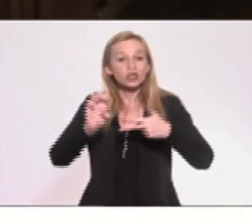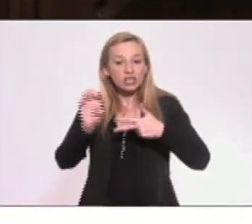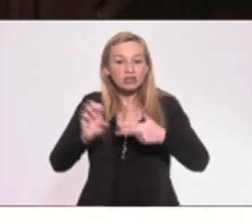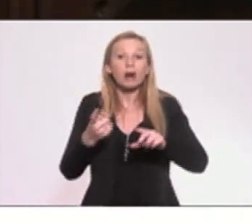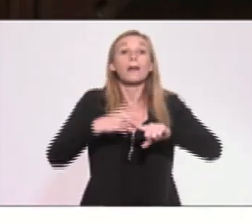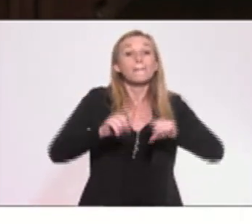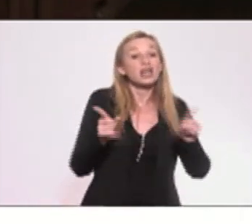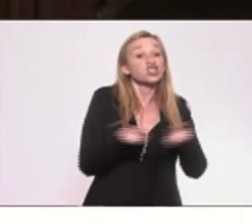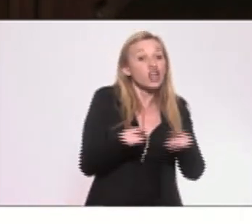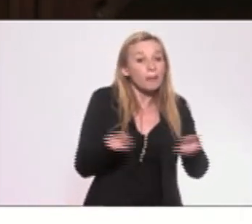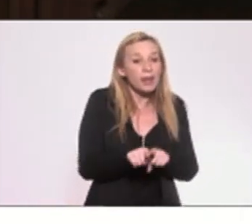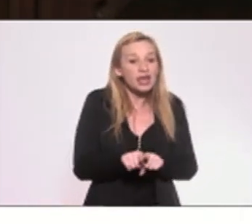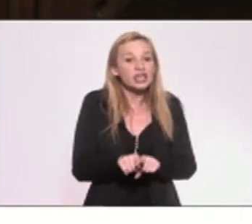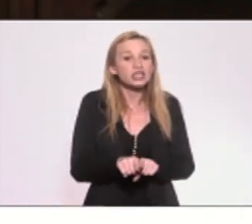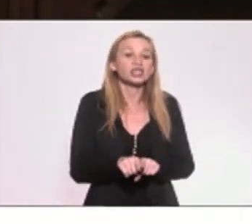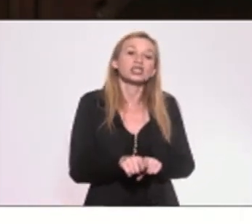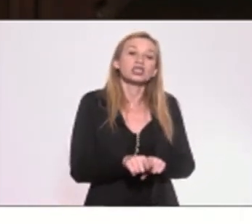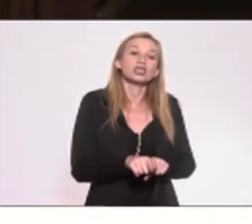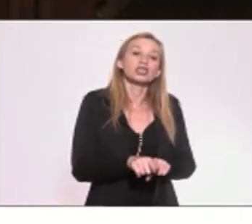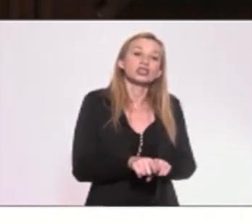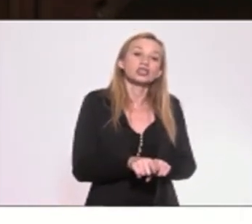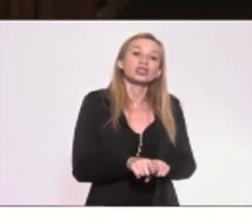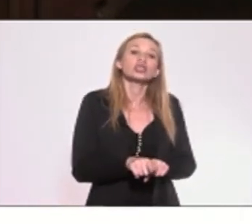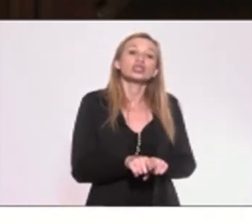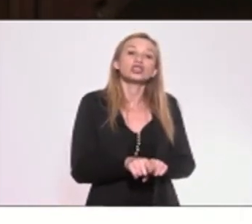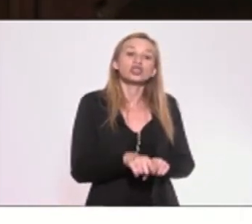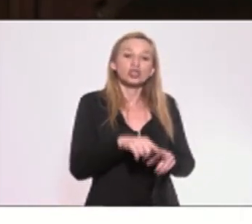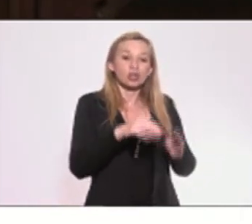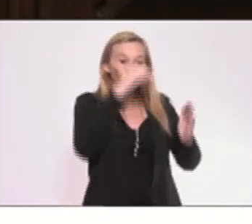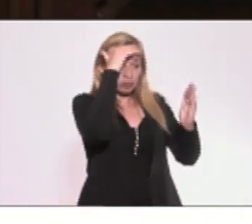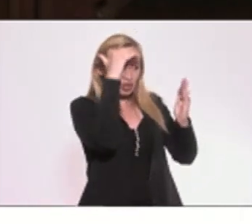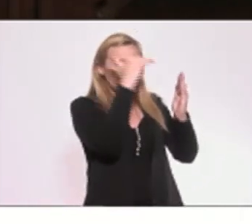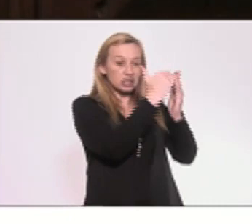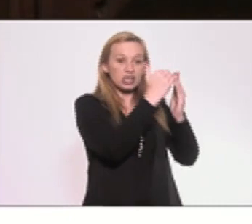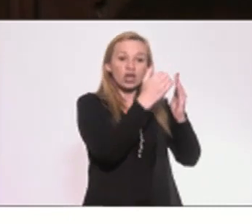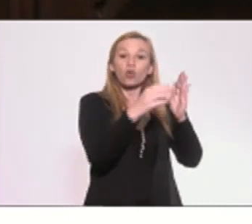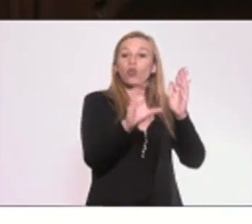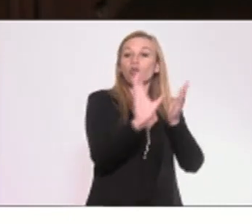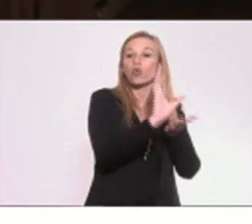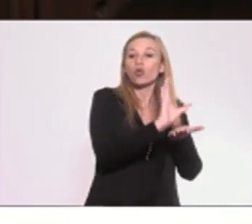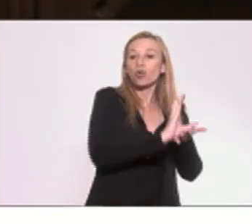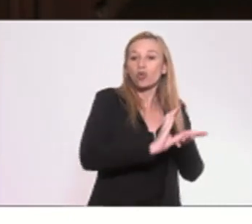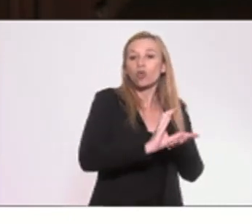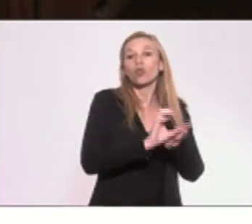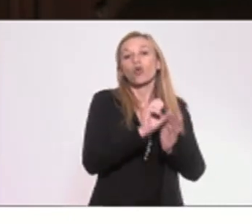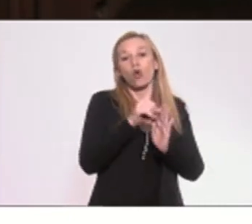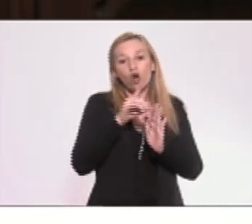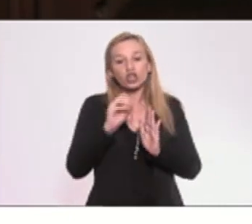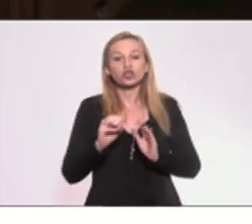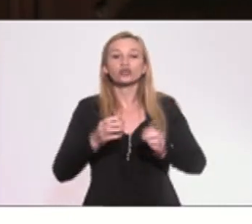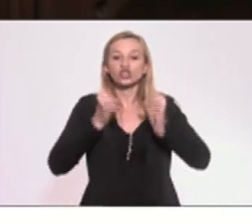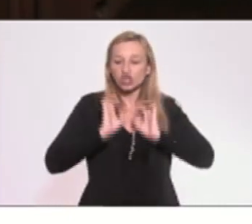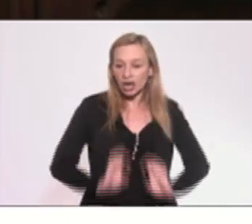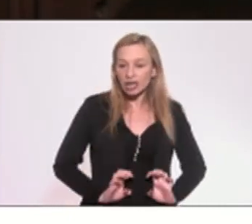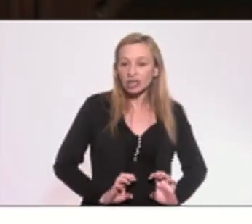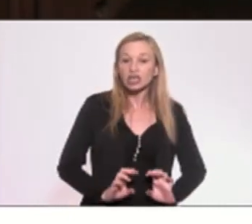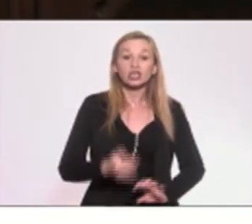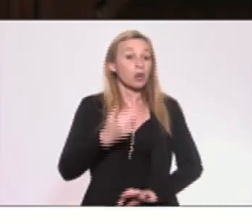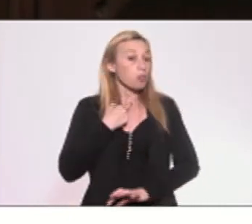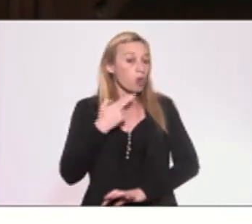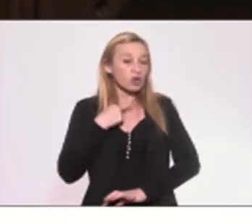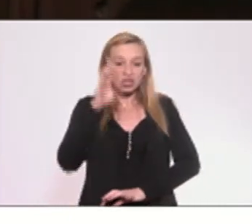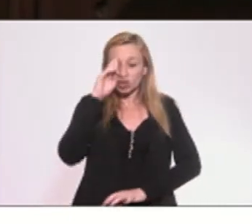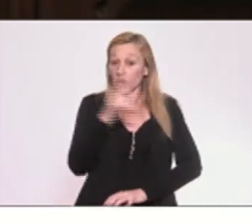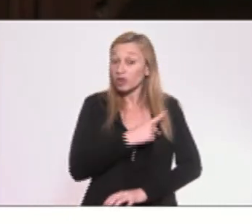mas também de prever o código de ética aqui dos parlamentares, para que não possa, senhor